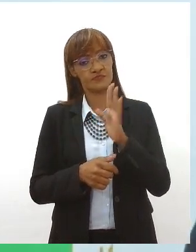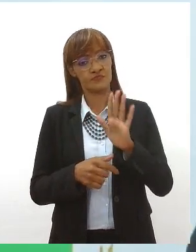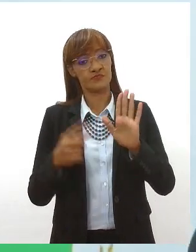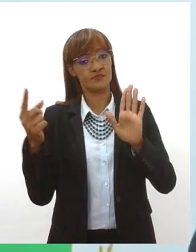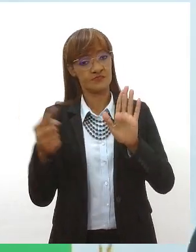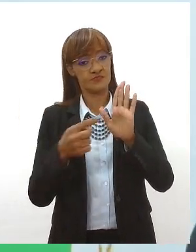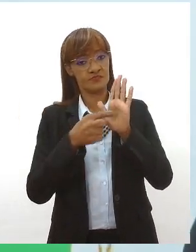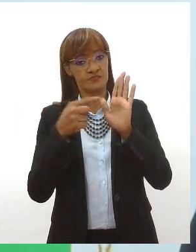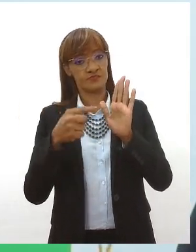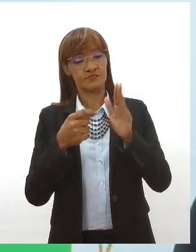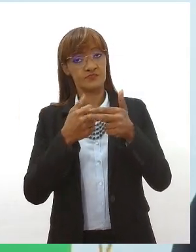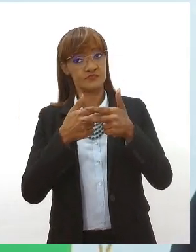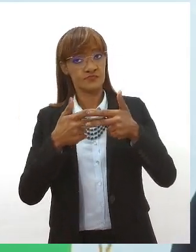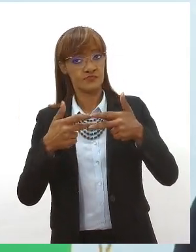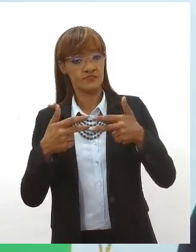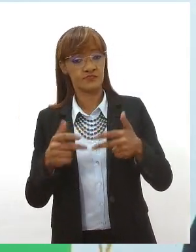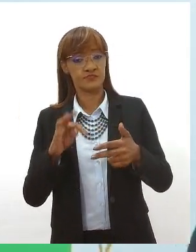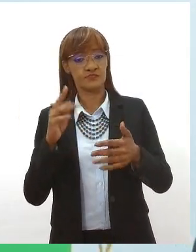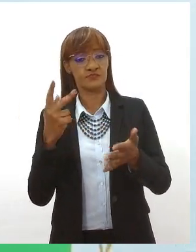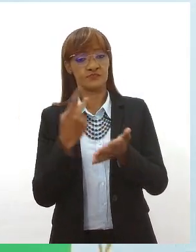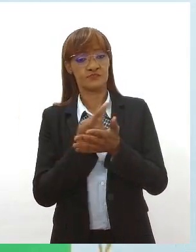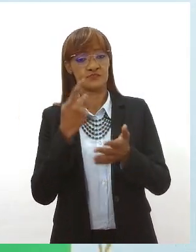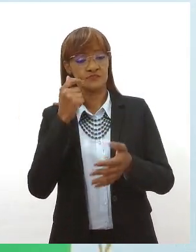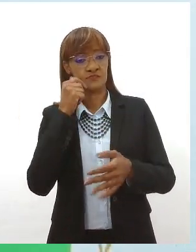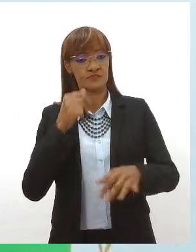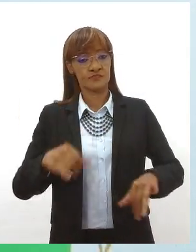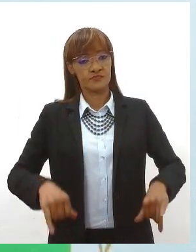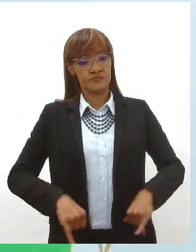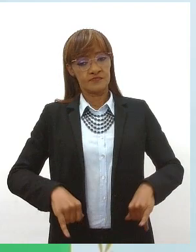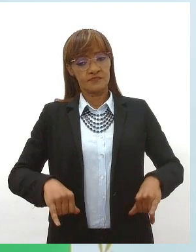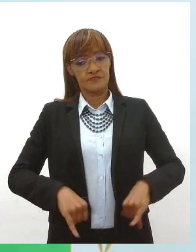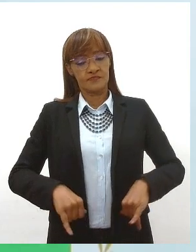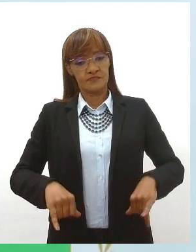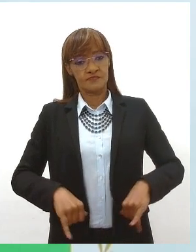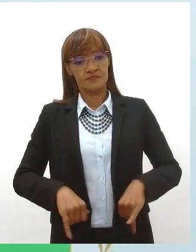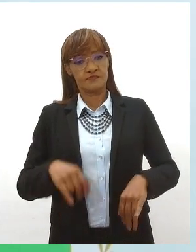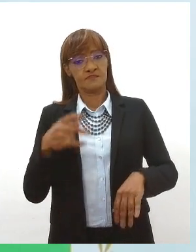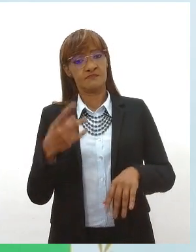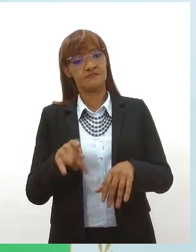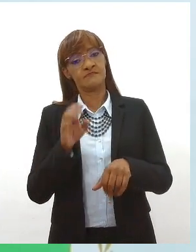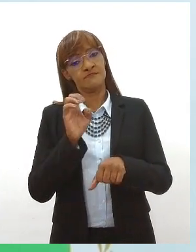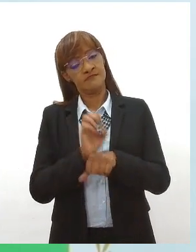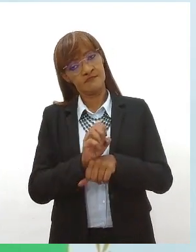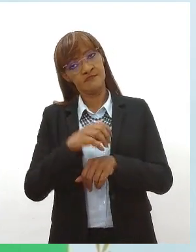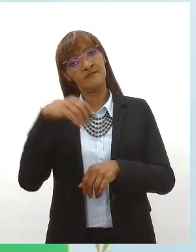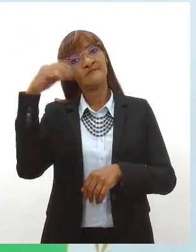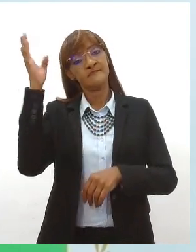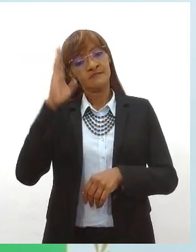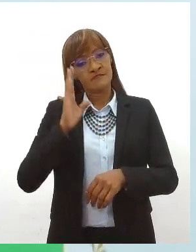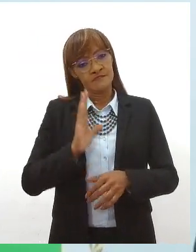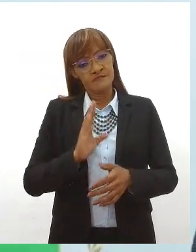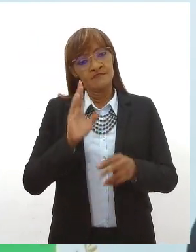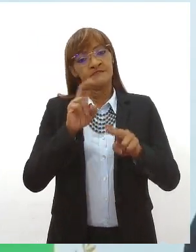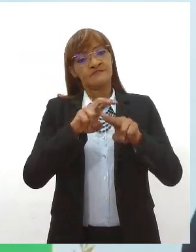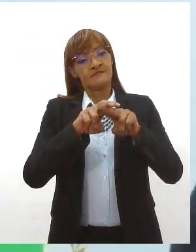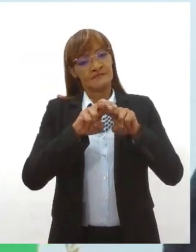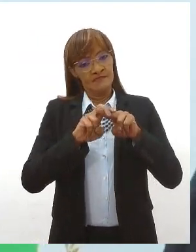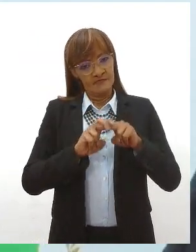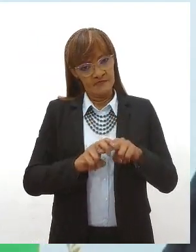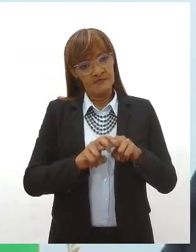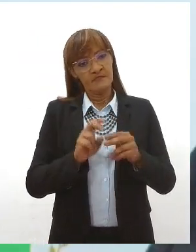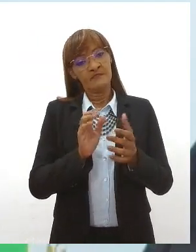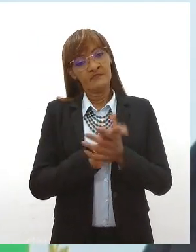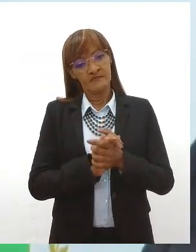as mulheres sofrem aqui no nosso estado, no nosso Brasil, né? Por isso que elas estão nas ruas hoje,